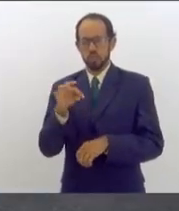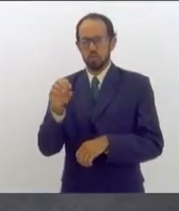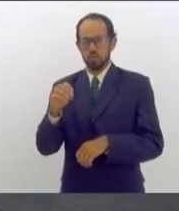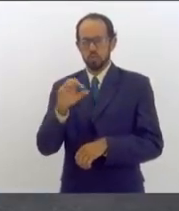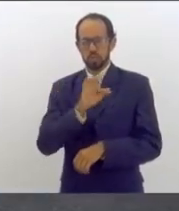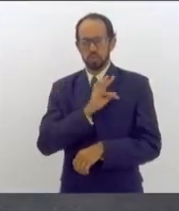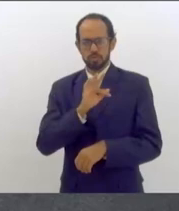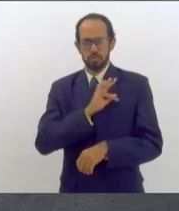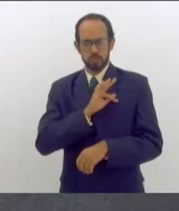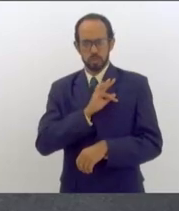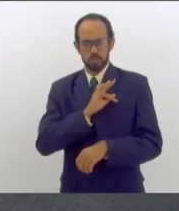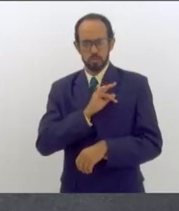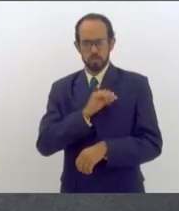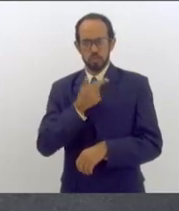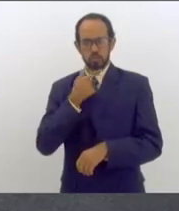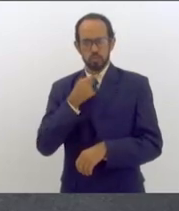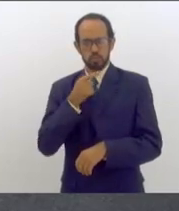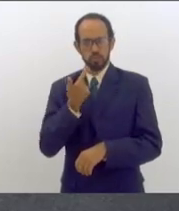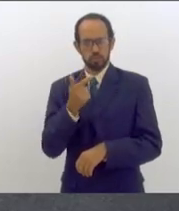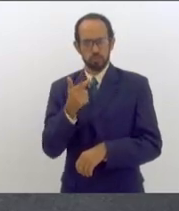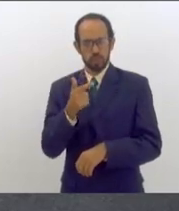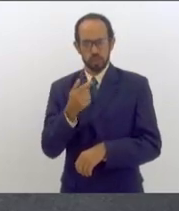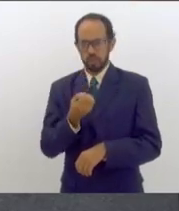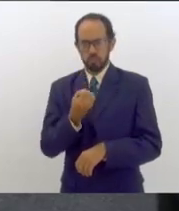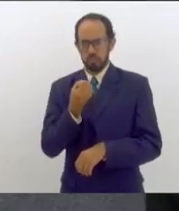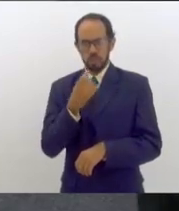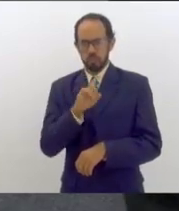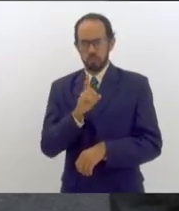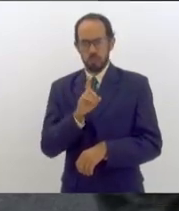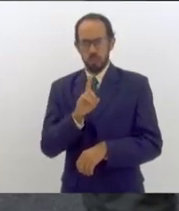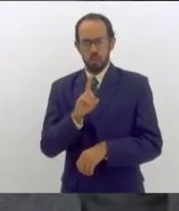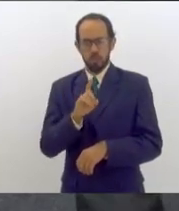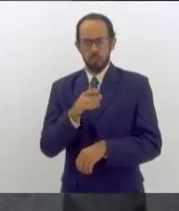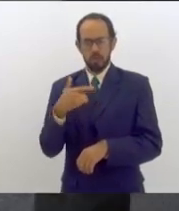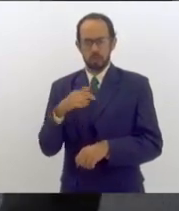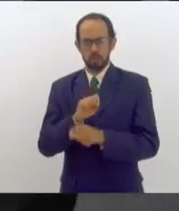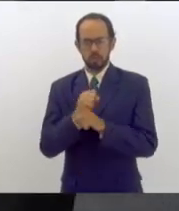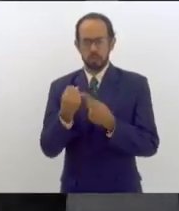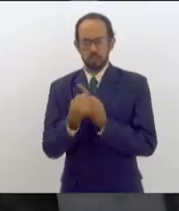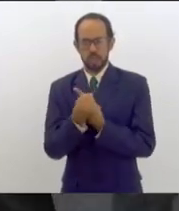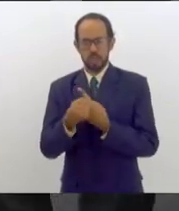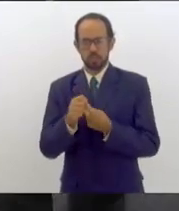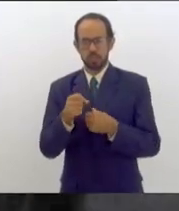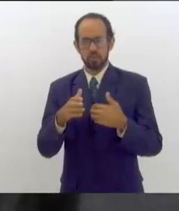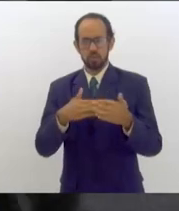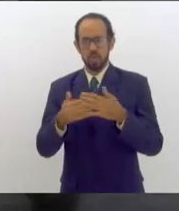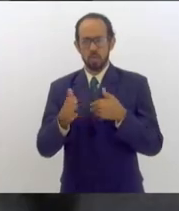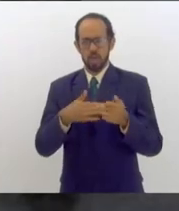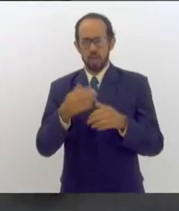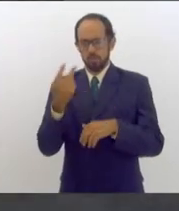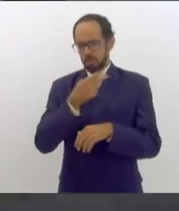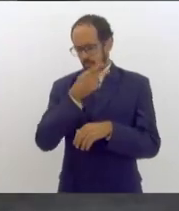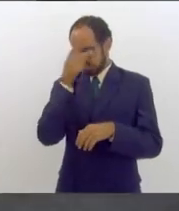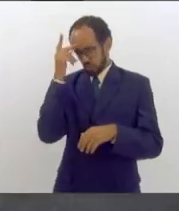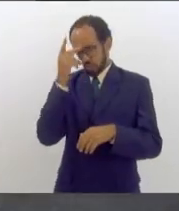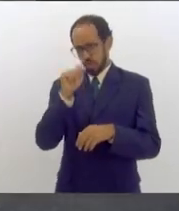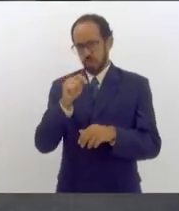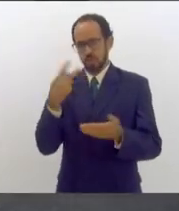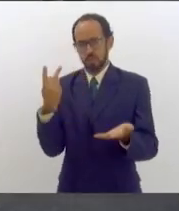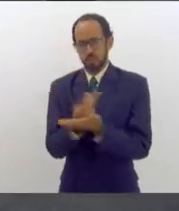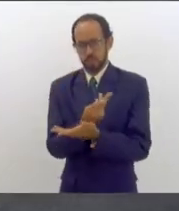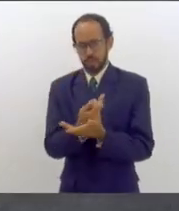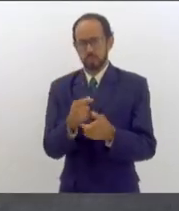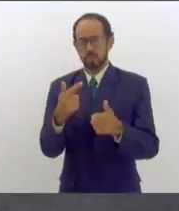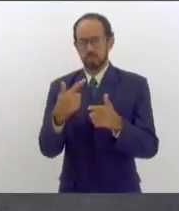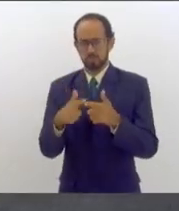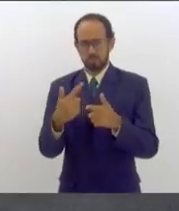nenhuma não é bom para a sociedade não é bom para nenhum de nós que qualquer pessoa seja e colocada